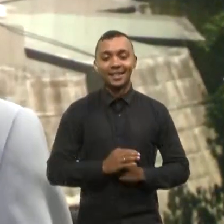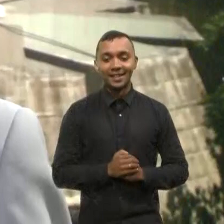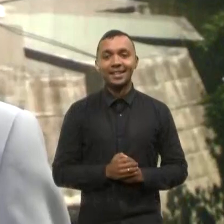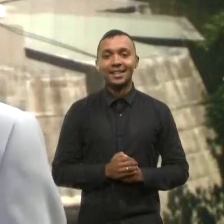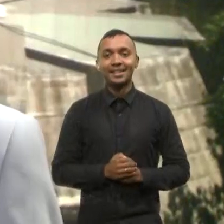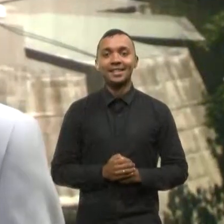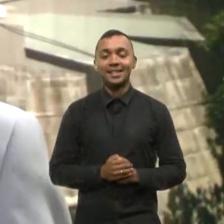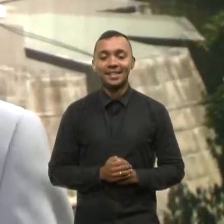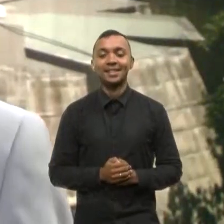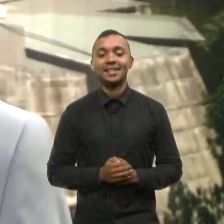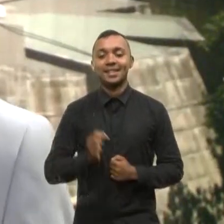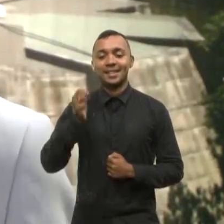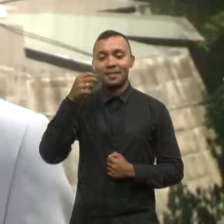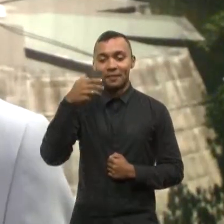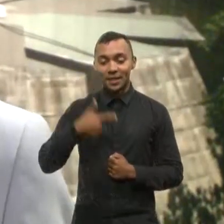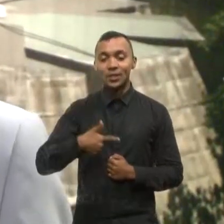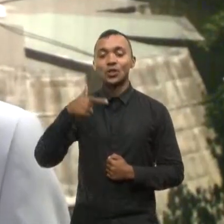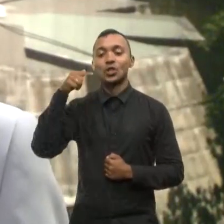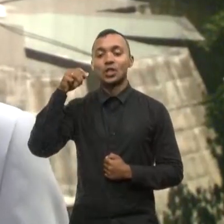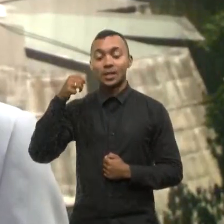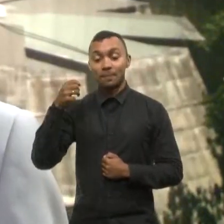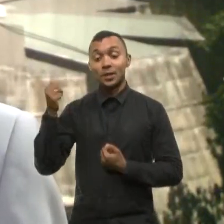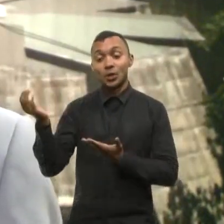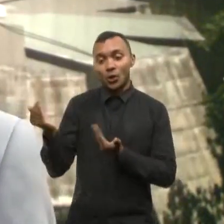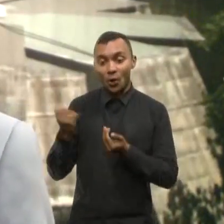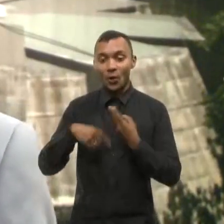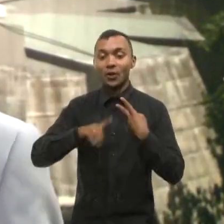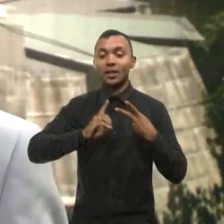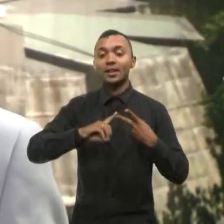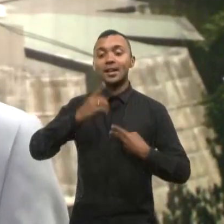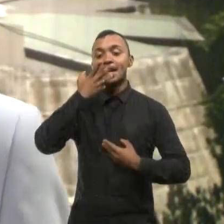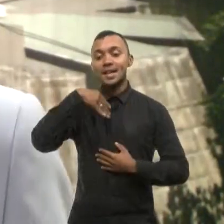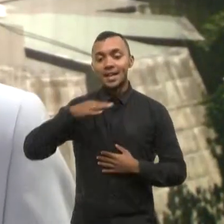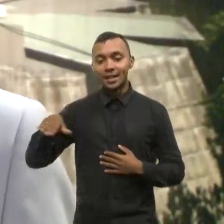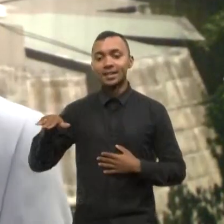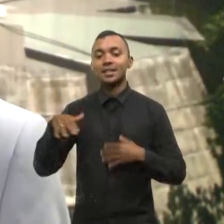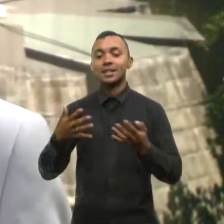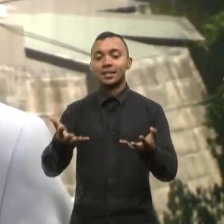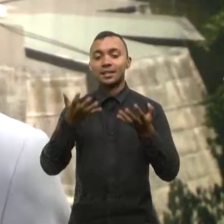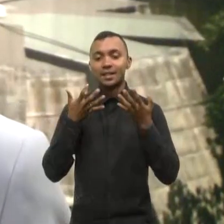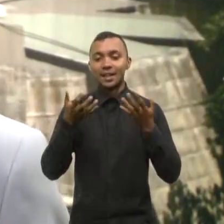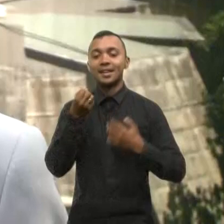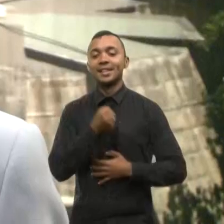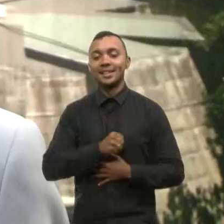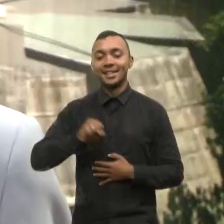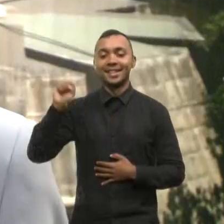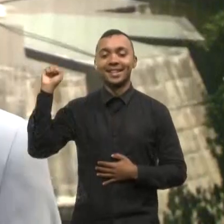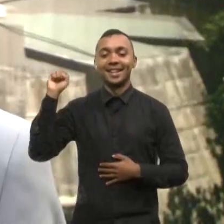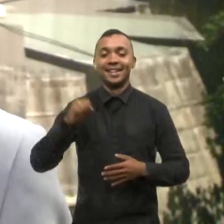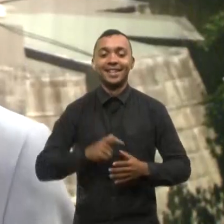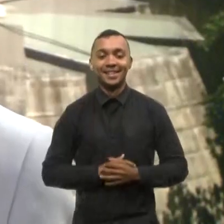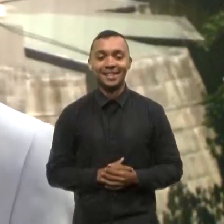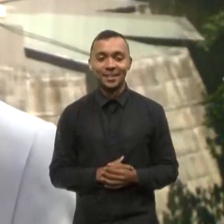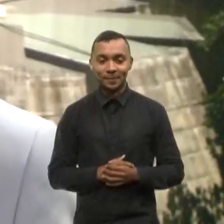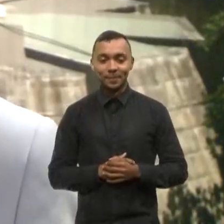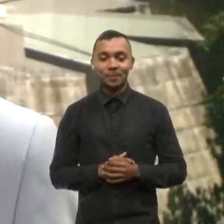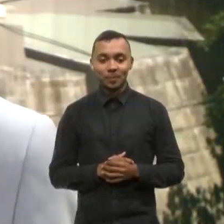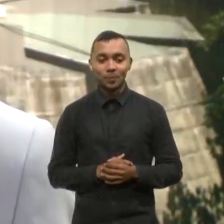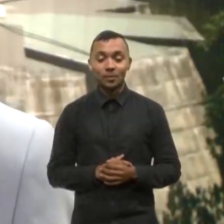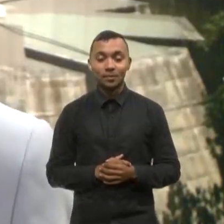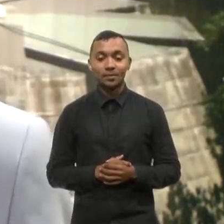538 adolescentes e também crianças que estão em proteção no nosso programa de proteção de crianças e